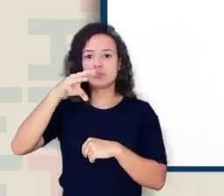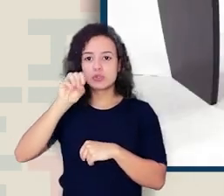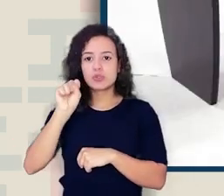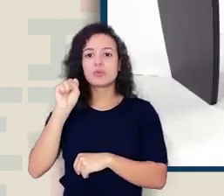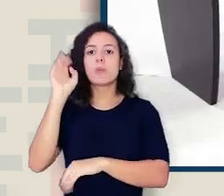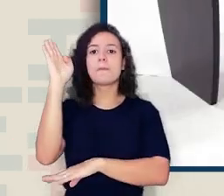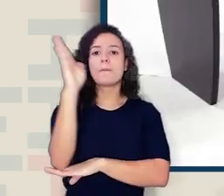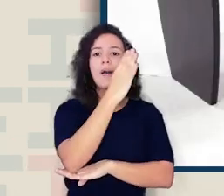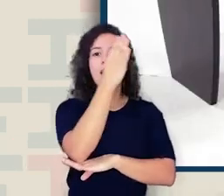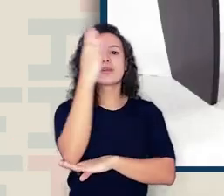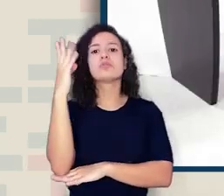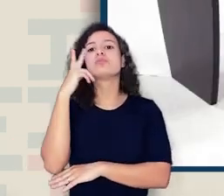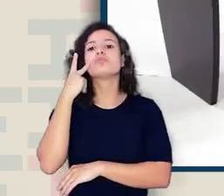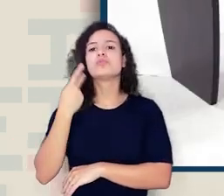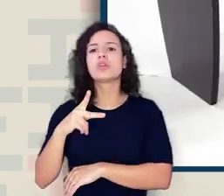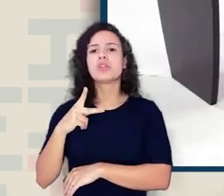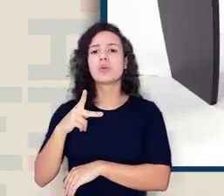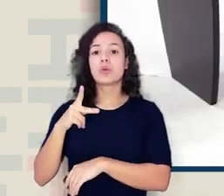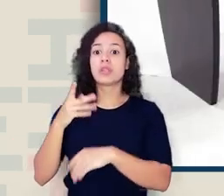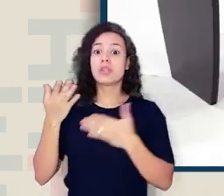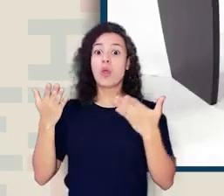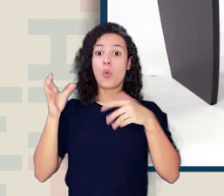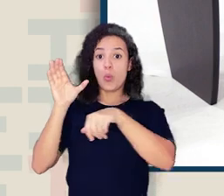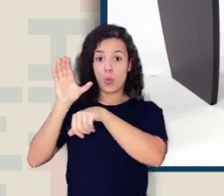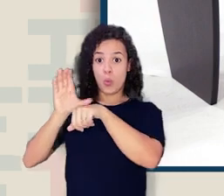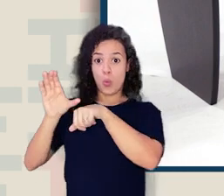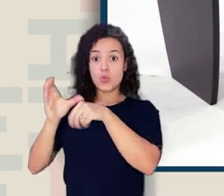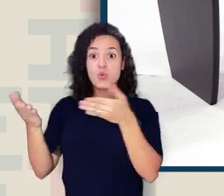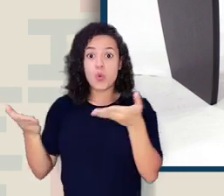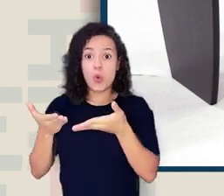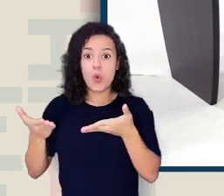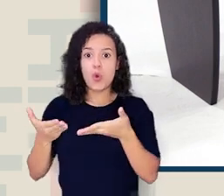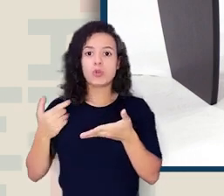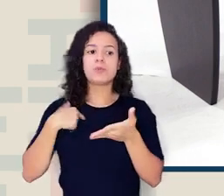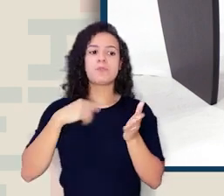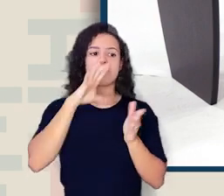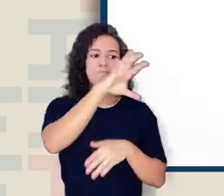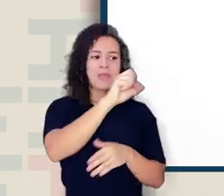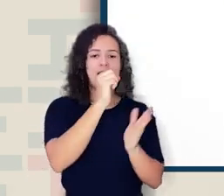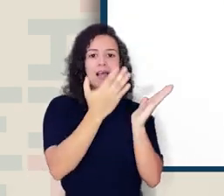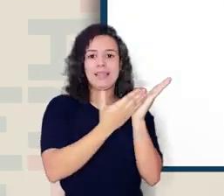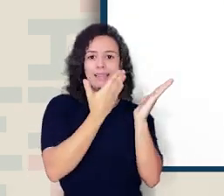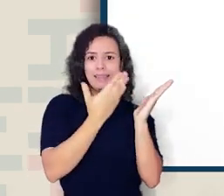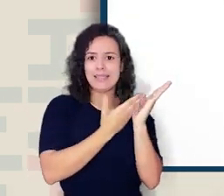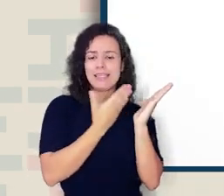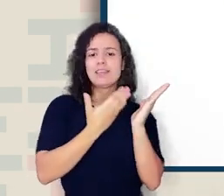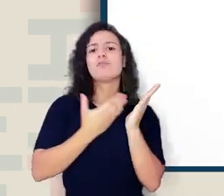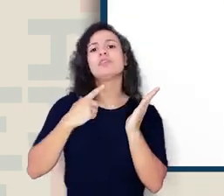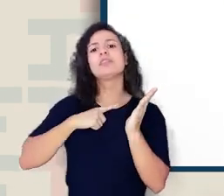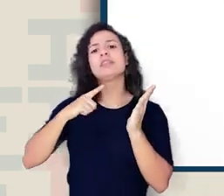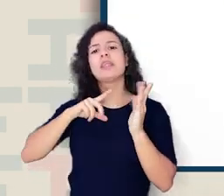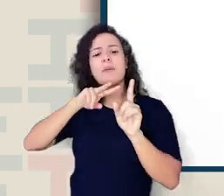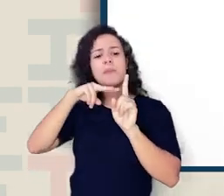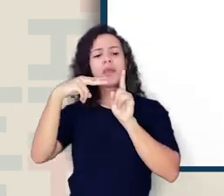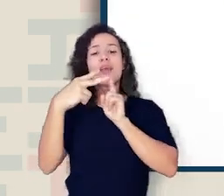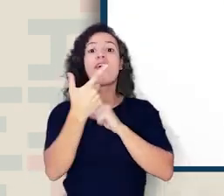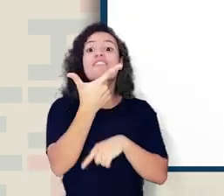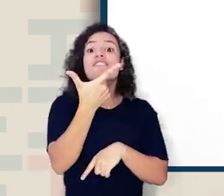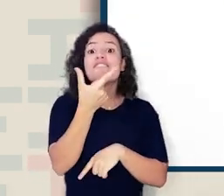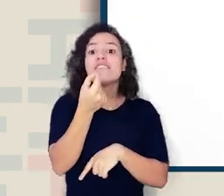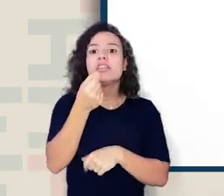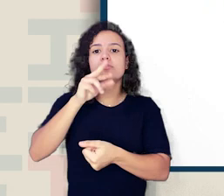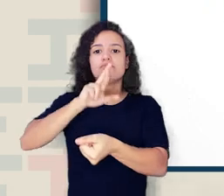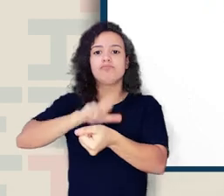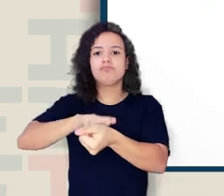venho, então, nesse curso é trazer um aprofundamento desse material, numa perspectiva com mais de 20 ritmos que